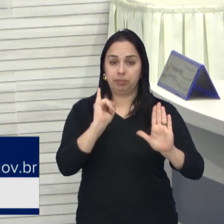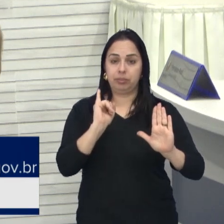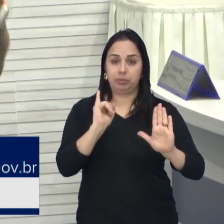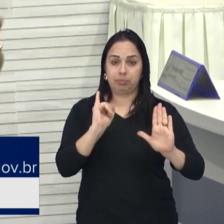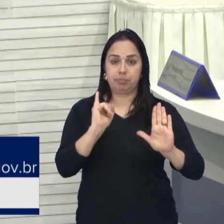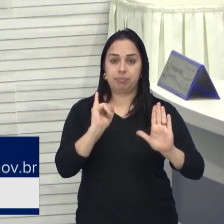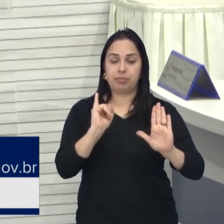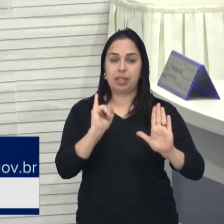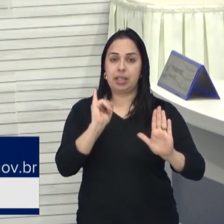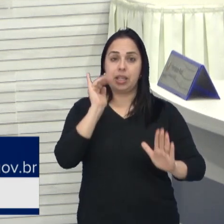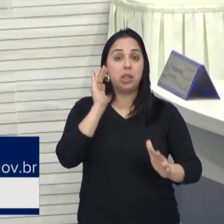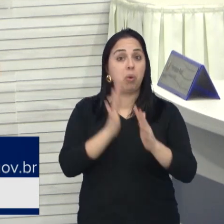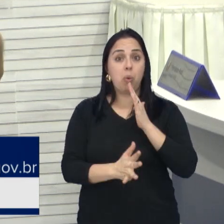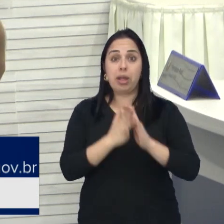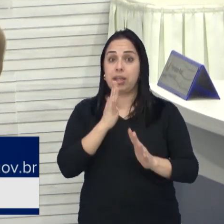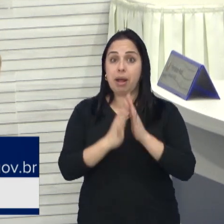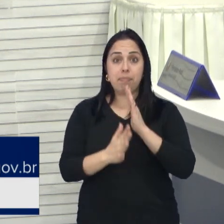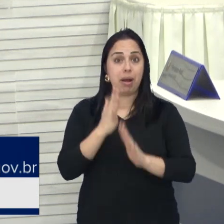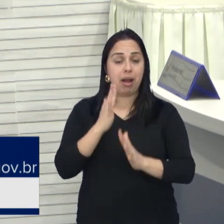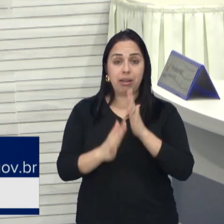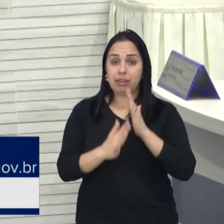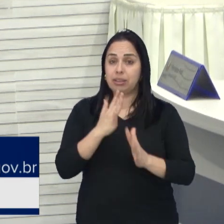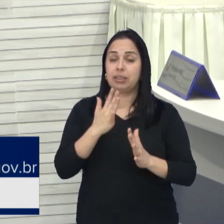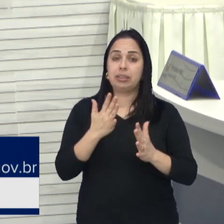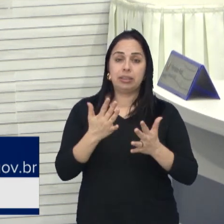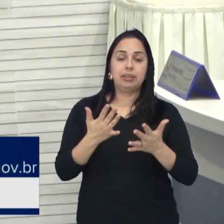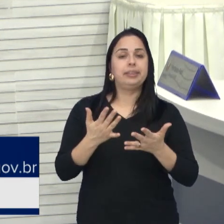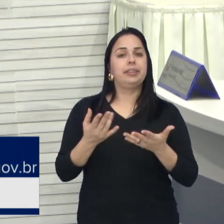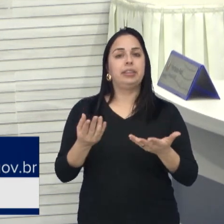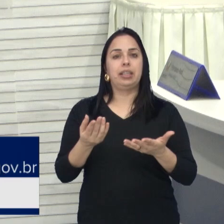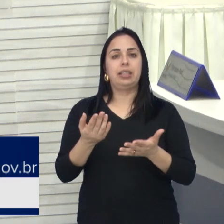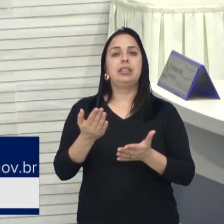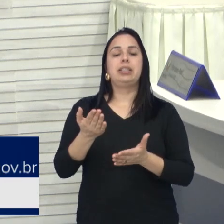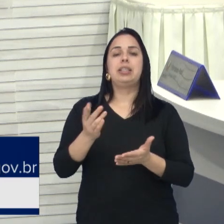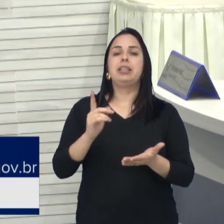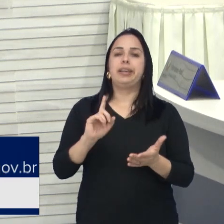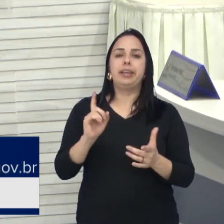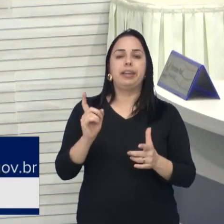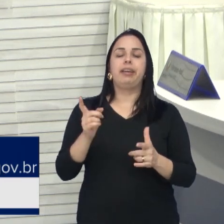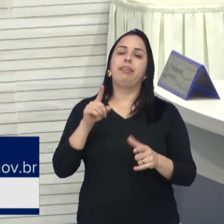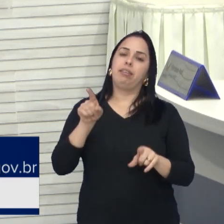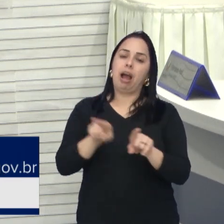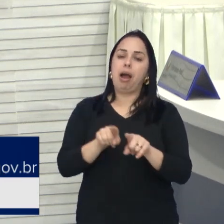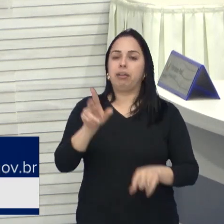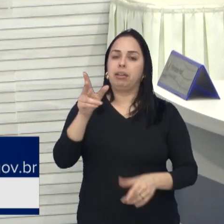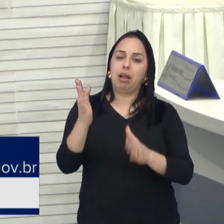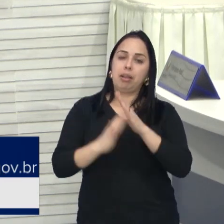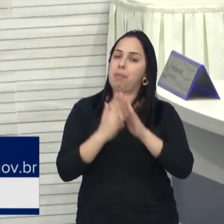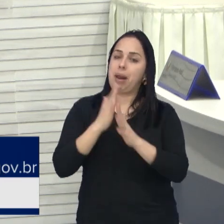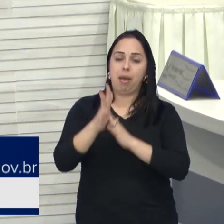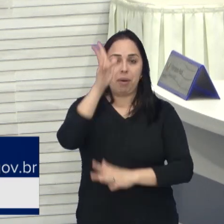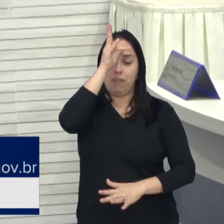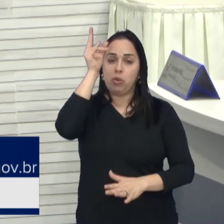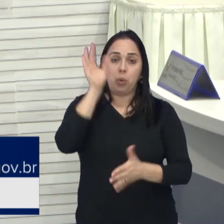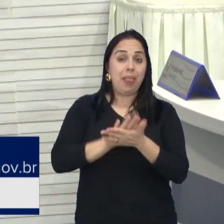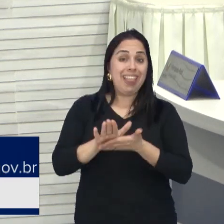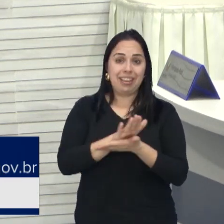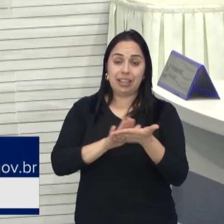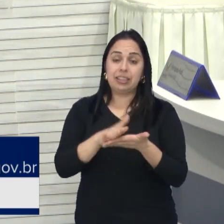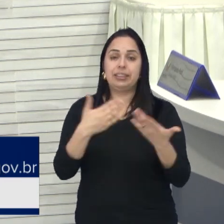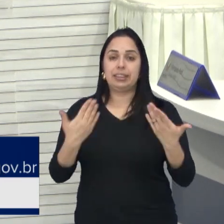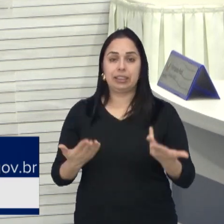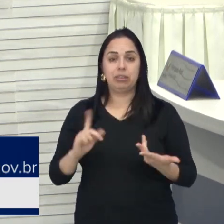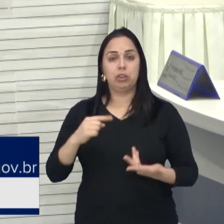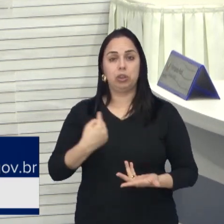não atrapalha, não onera tanto a prefeitura, e nós colocamos